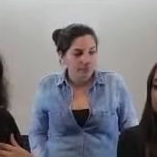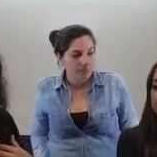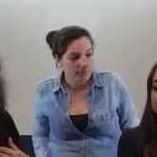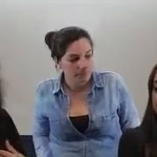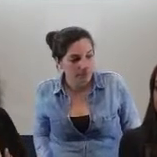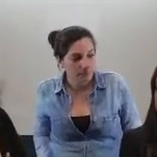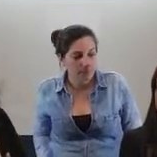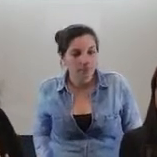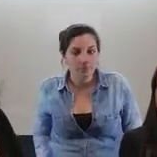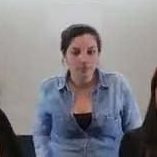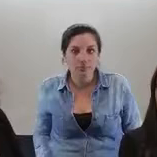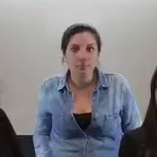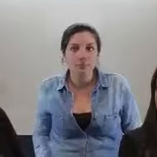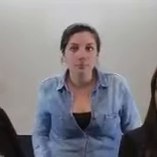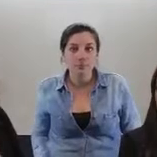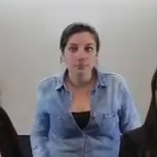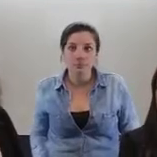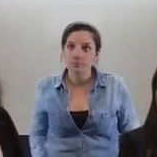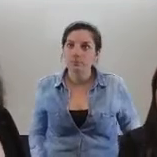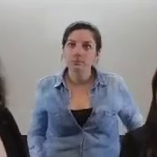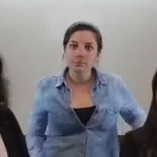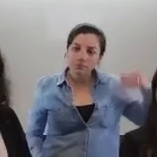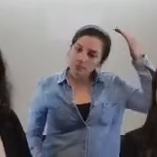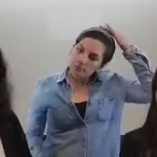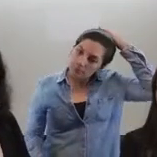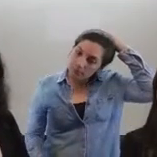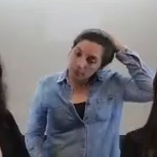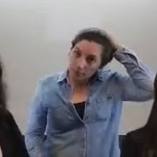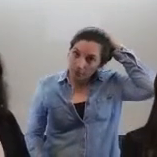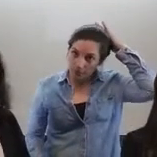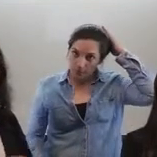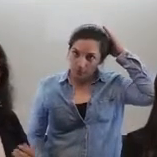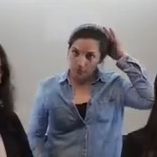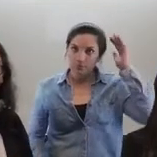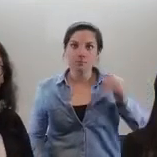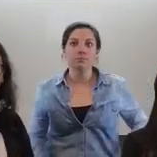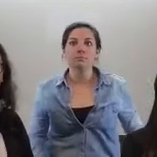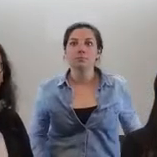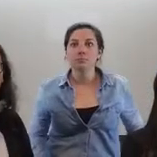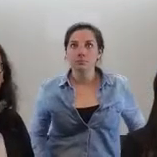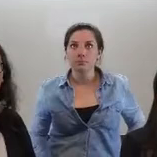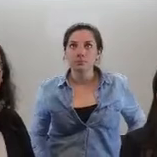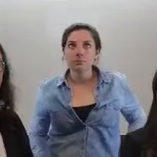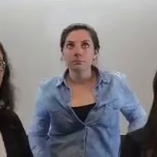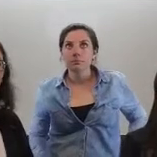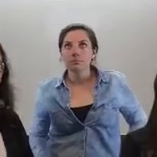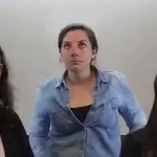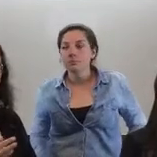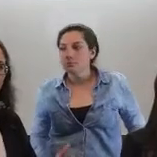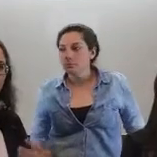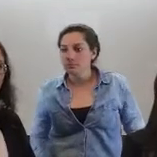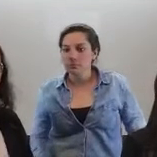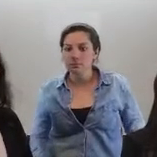Lembrando, gente, que para ter acesso a essa interface é lá pela Minha Uno, tá? É, pela Minha Uno. Alguns livros estão até ali no Pérgamo, tá? Mas às vezes,